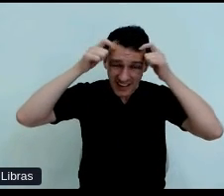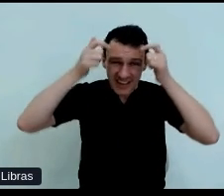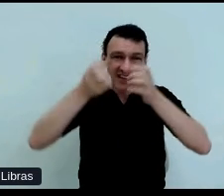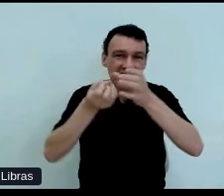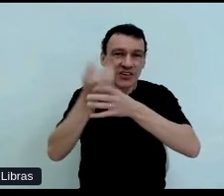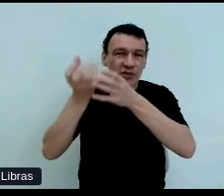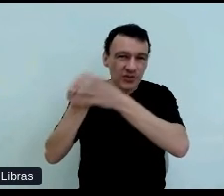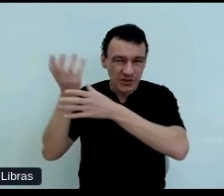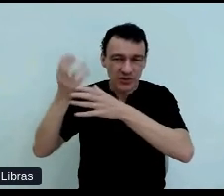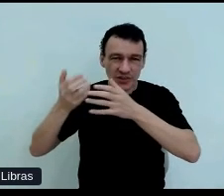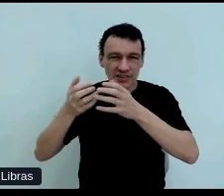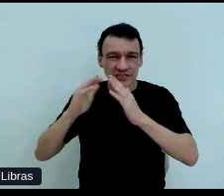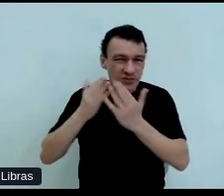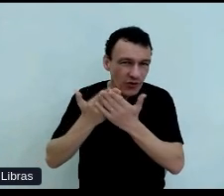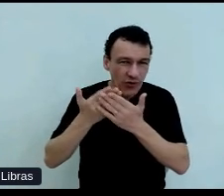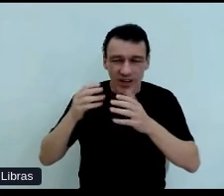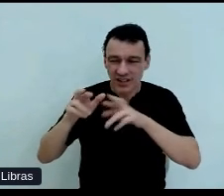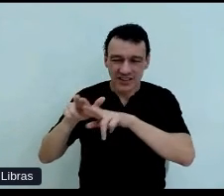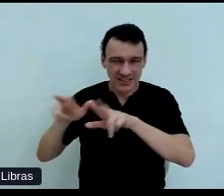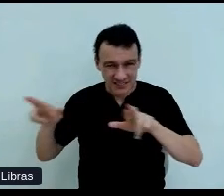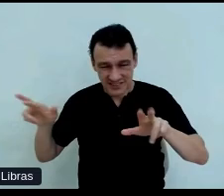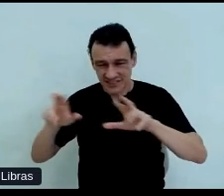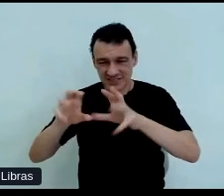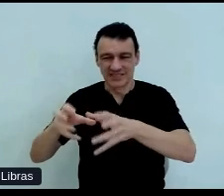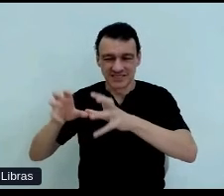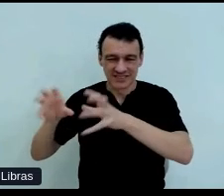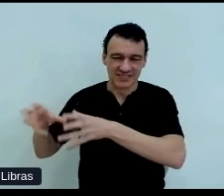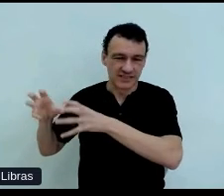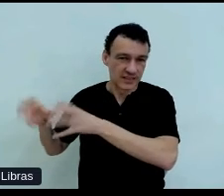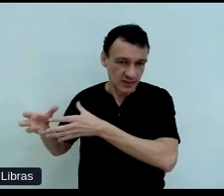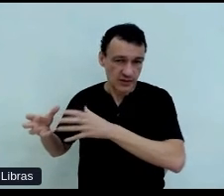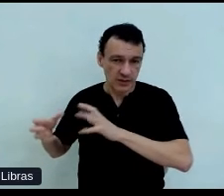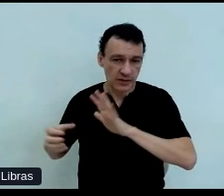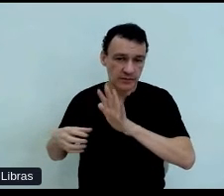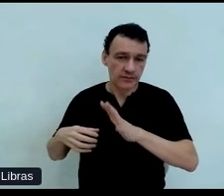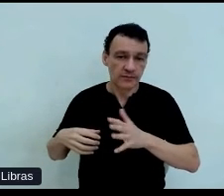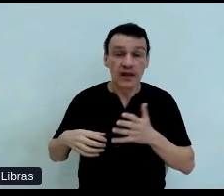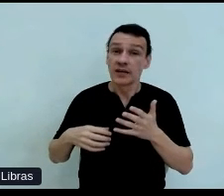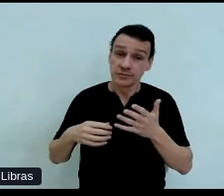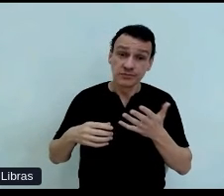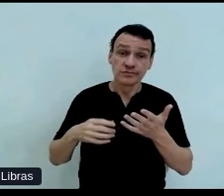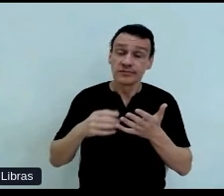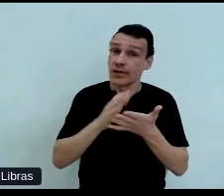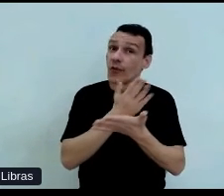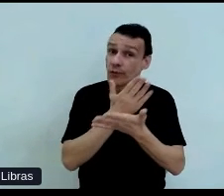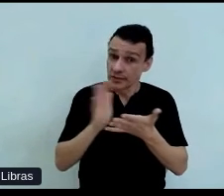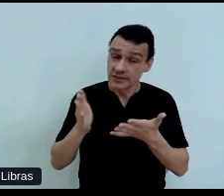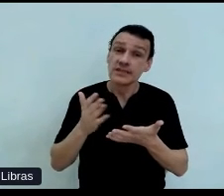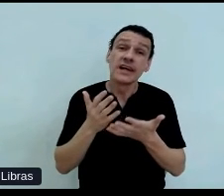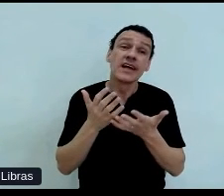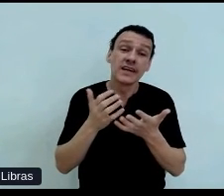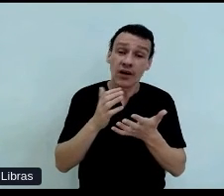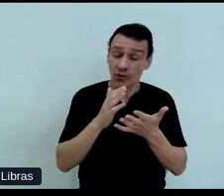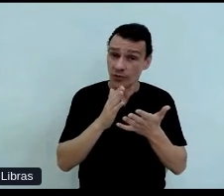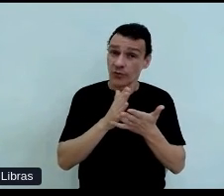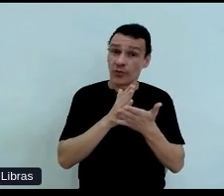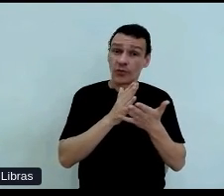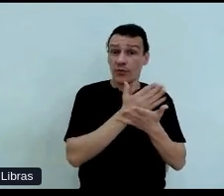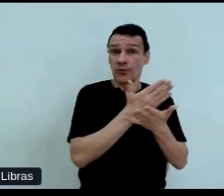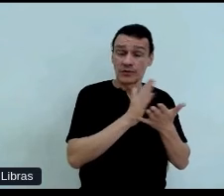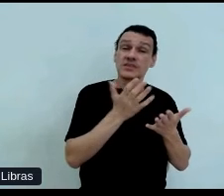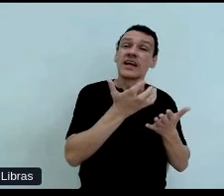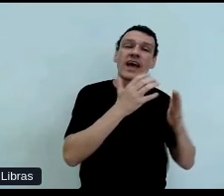para surdos, quando tinha escolas para pessoas cegas, né? Quando foi instituído aqui no Brasil,